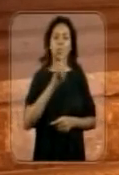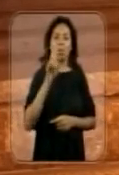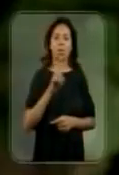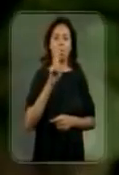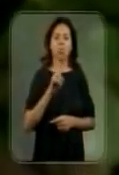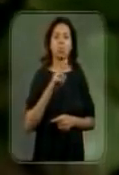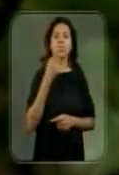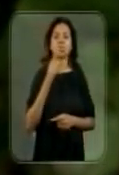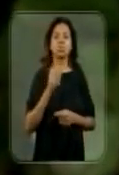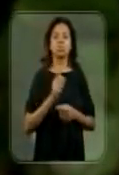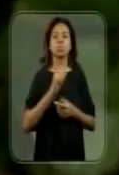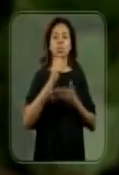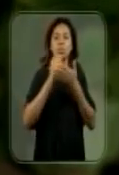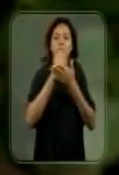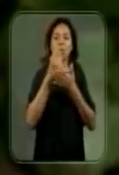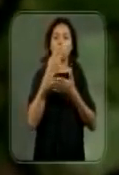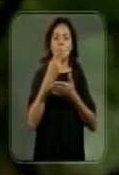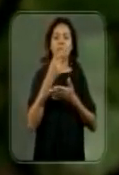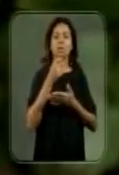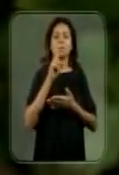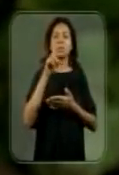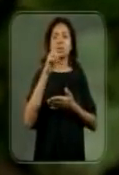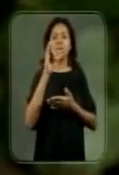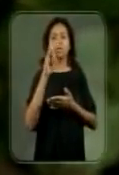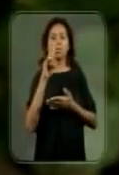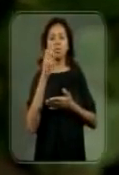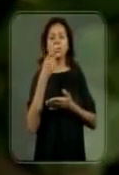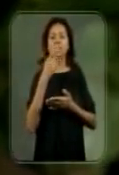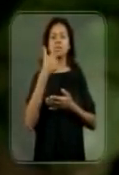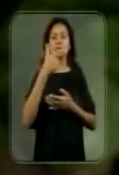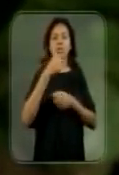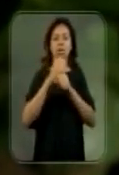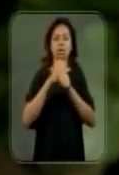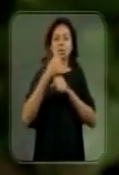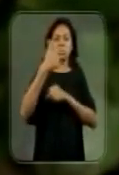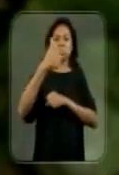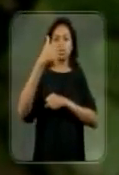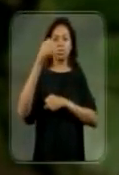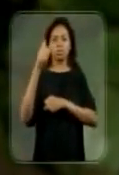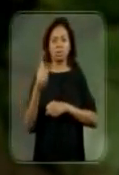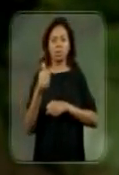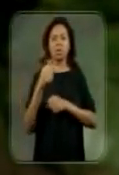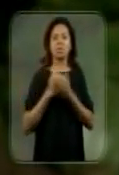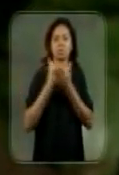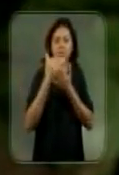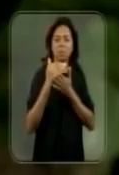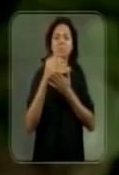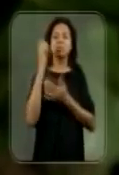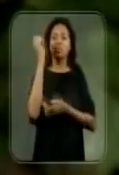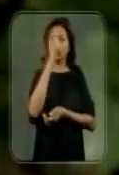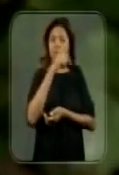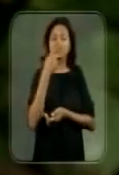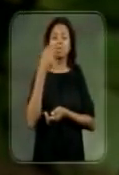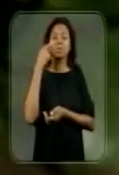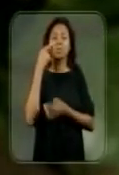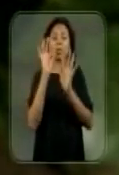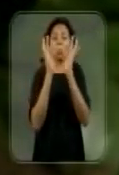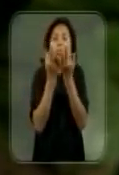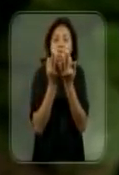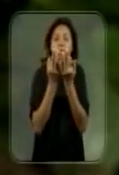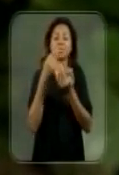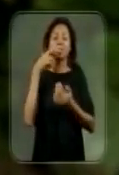remédio. Faço uso de antirretrovirais desde 2007. E no começo, para mim, foi um pouco difícil. Eu